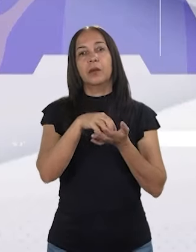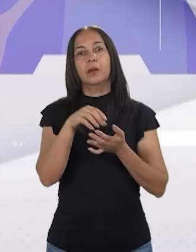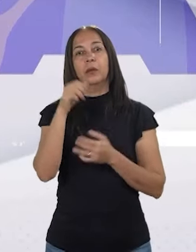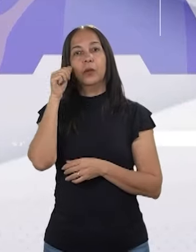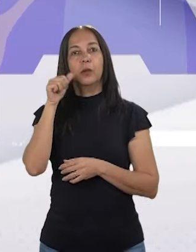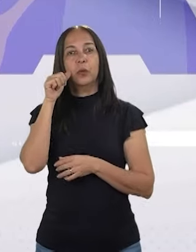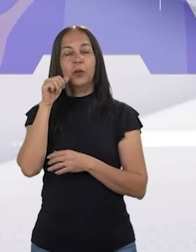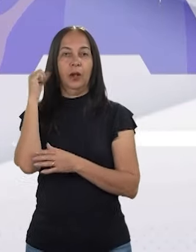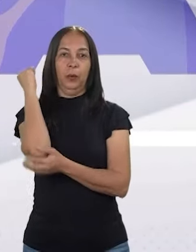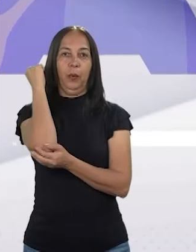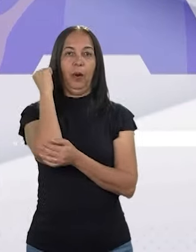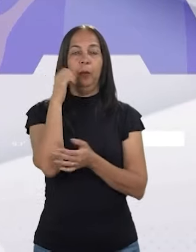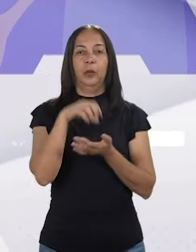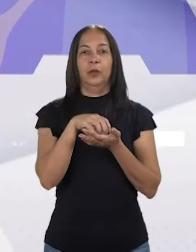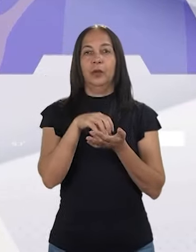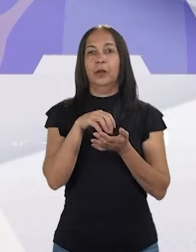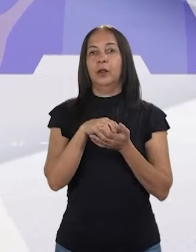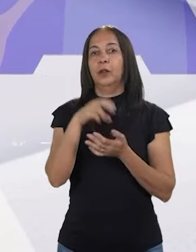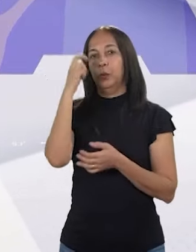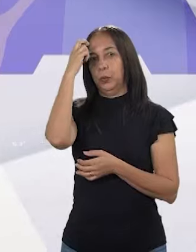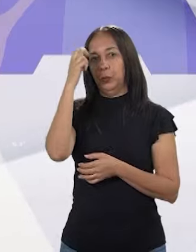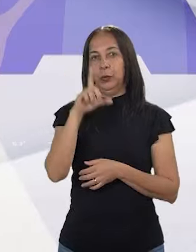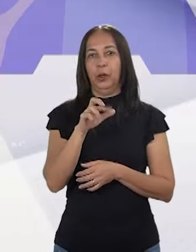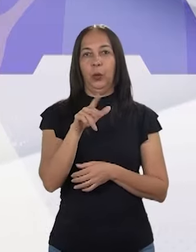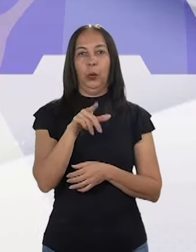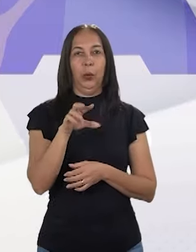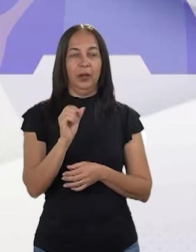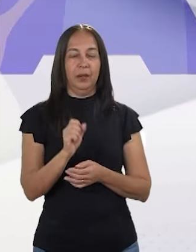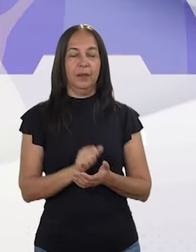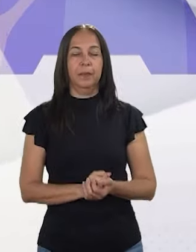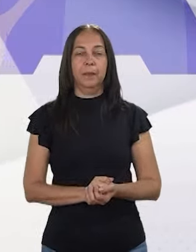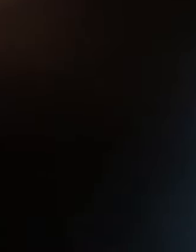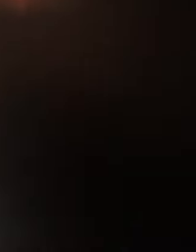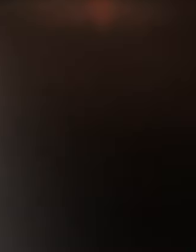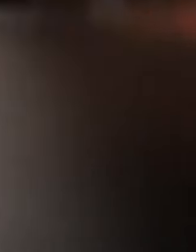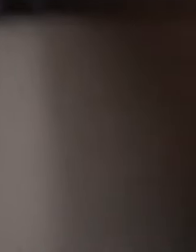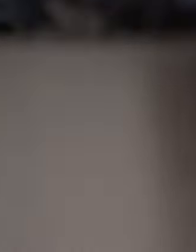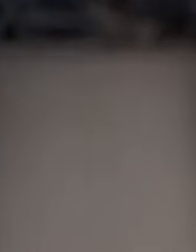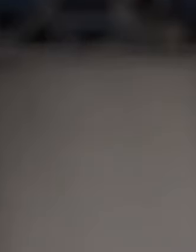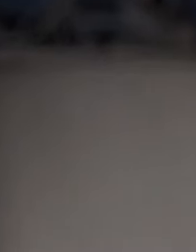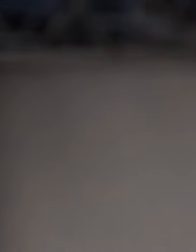umst o centro das mulheres do cabo e o centro de cultura luí